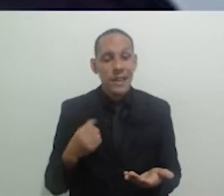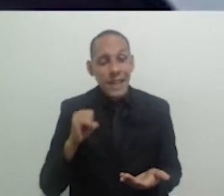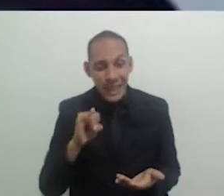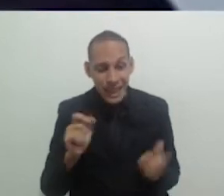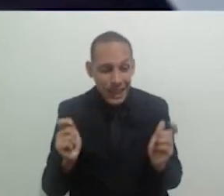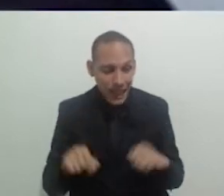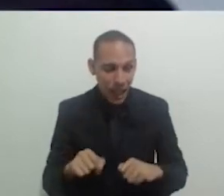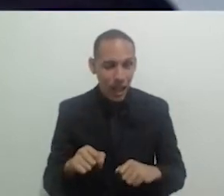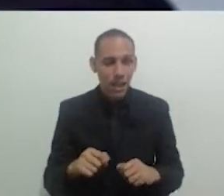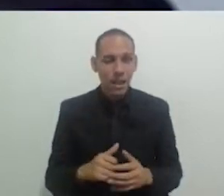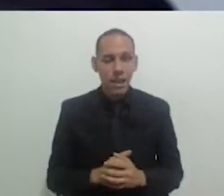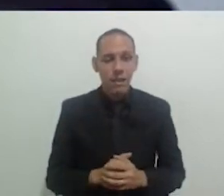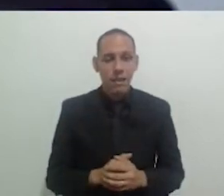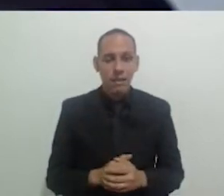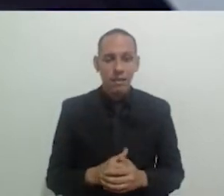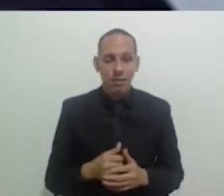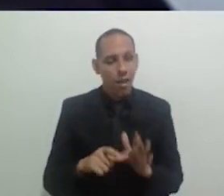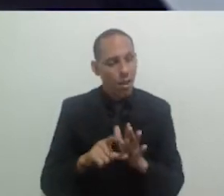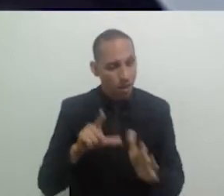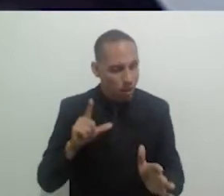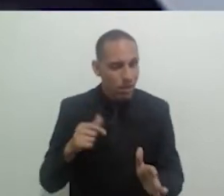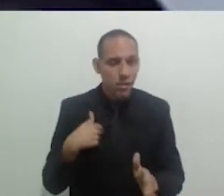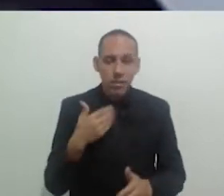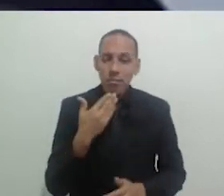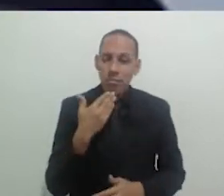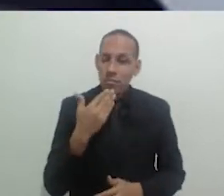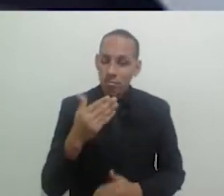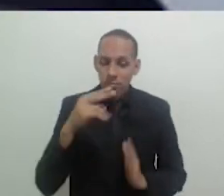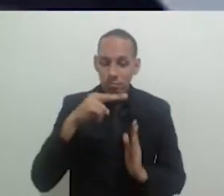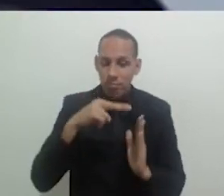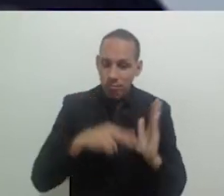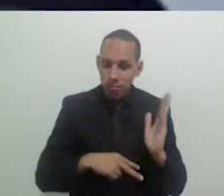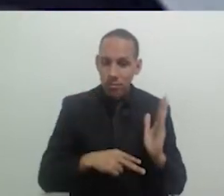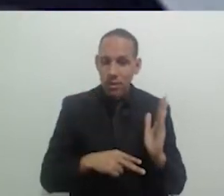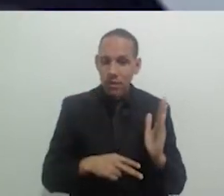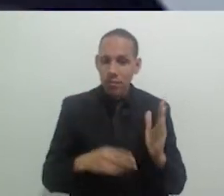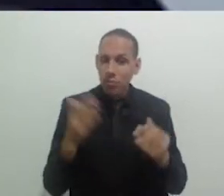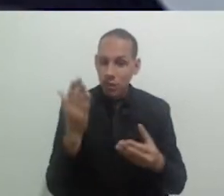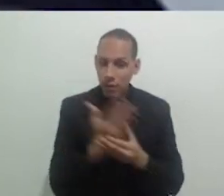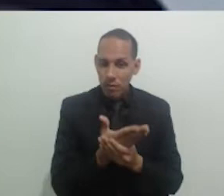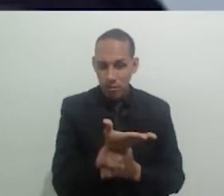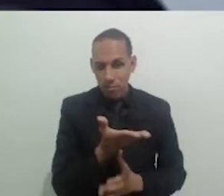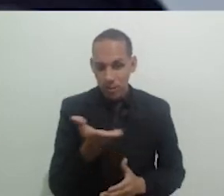se eu puder adiantar, pedir vista desses processos. Pode.